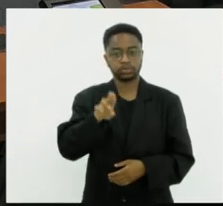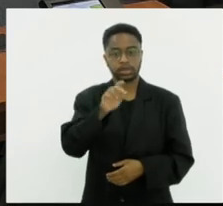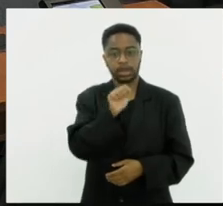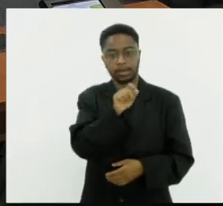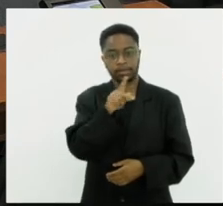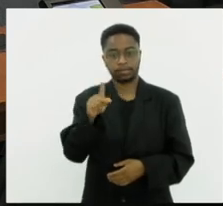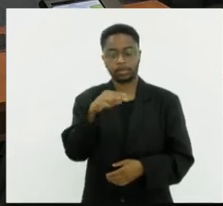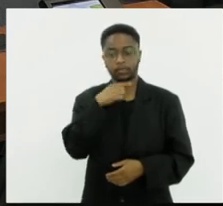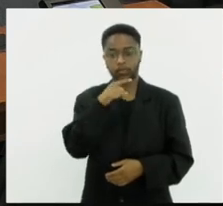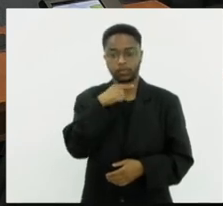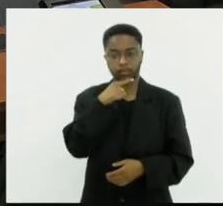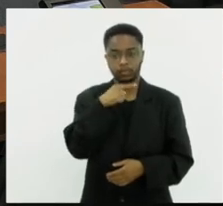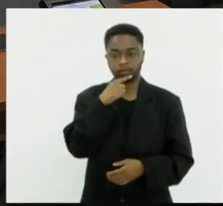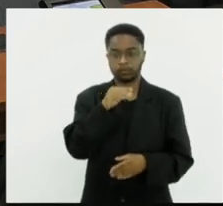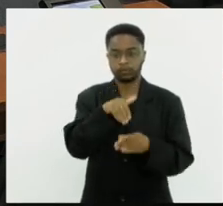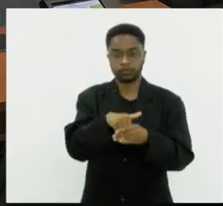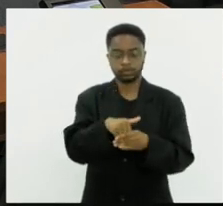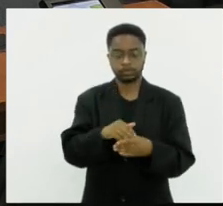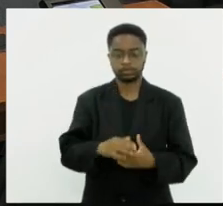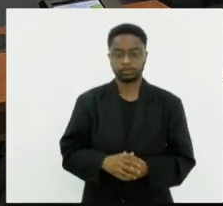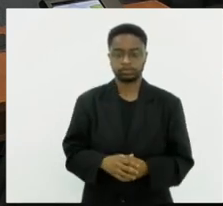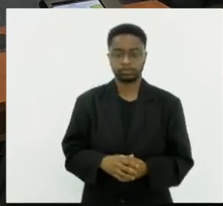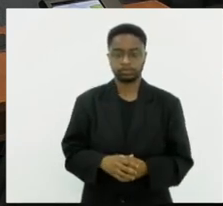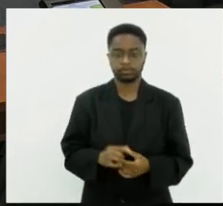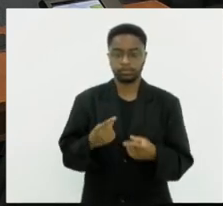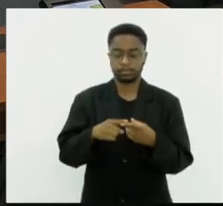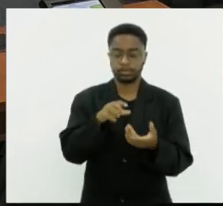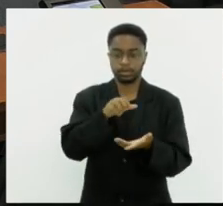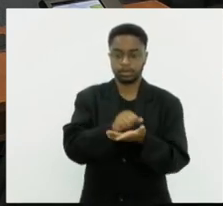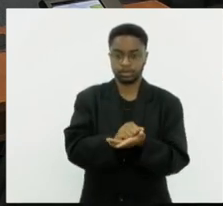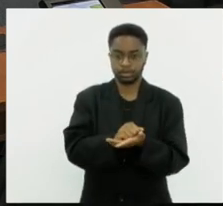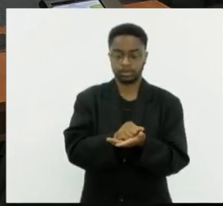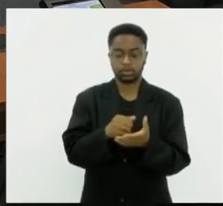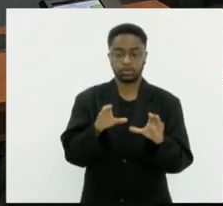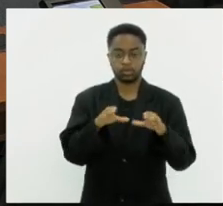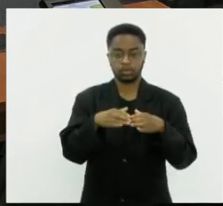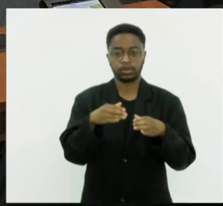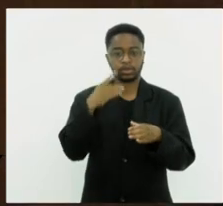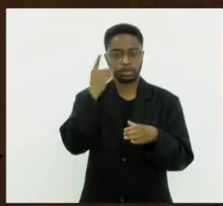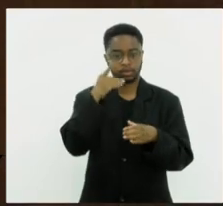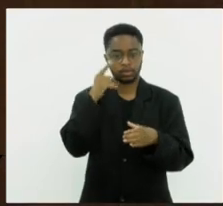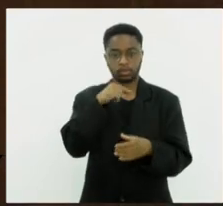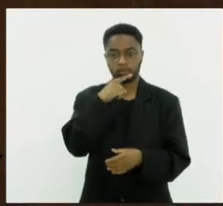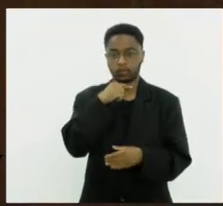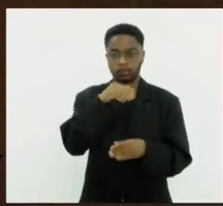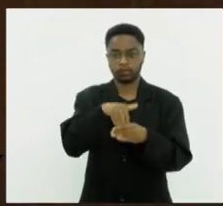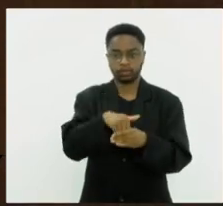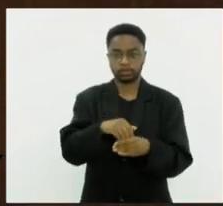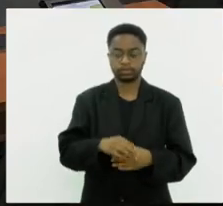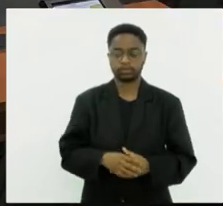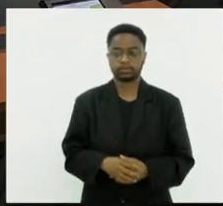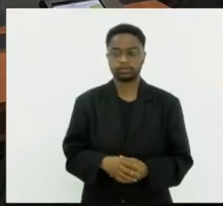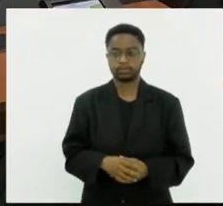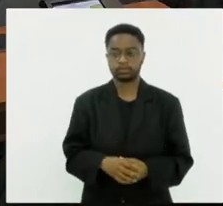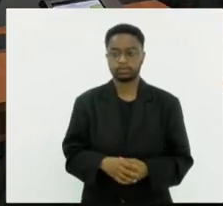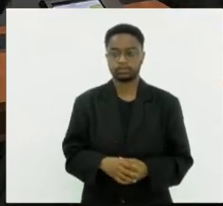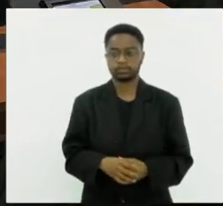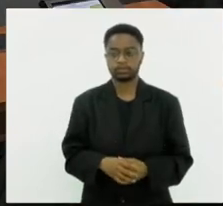estão conseguindo votar. Estão registrando aqui no grupo de deputados que não estão conseguindo votar.